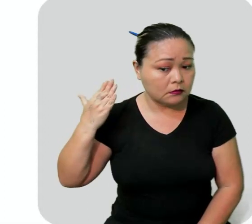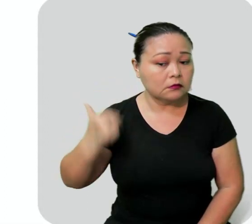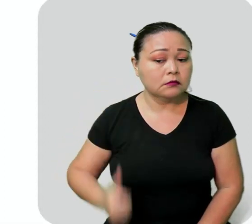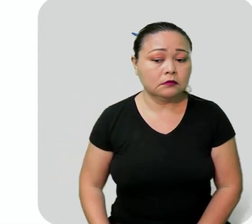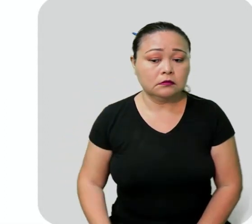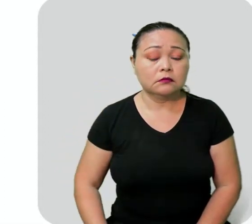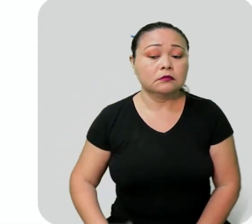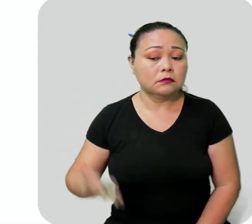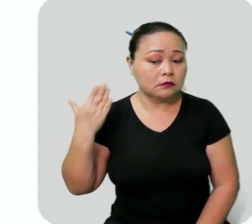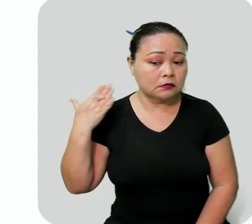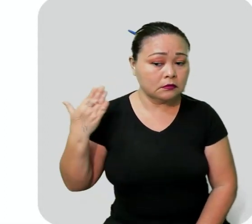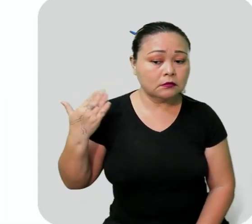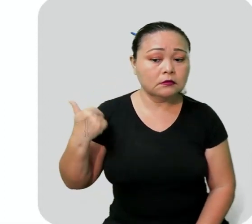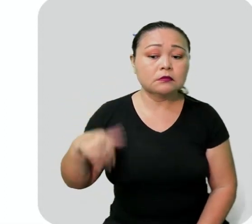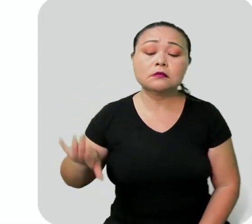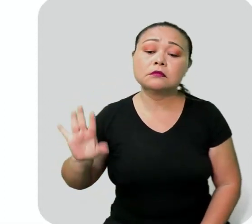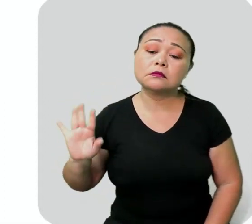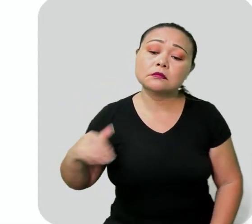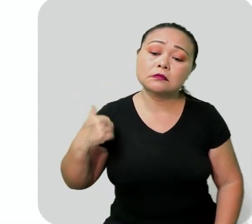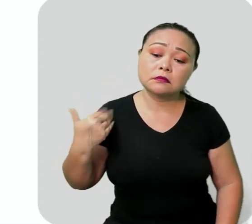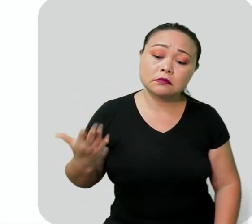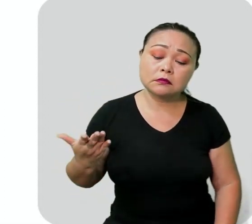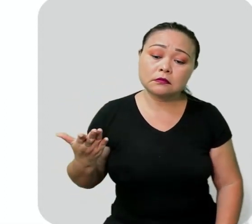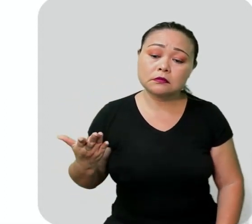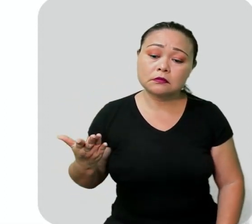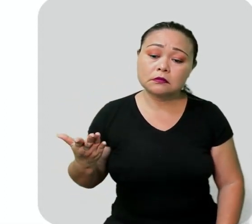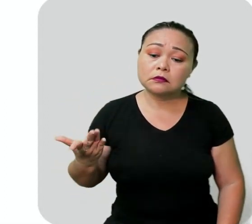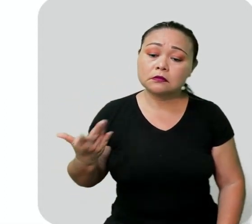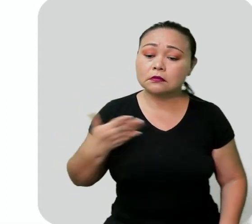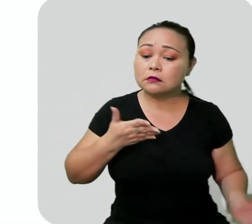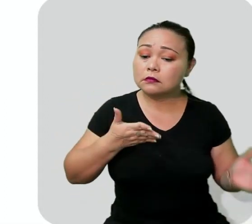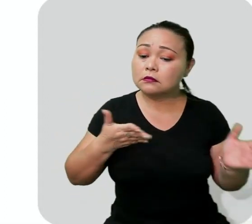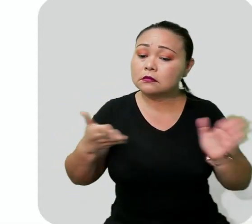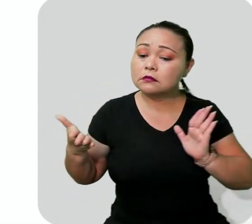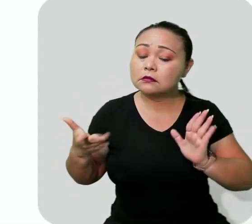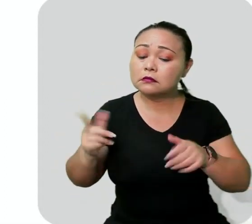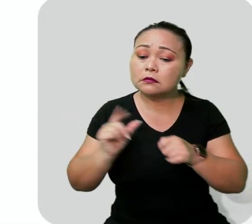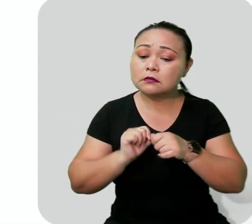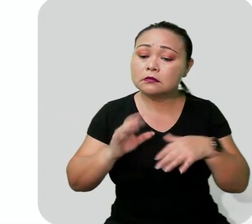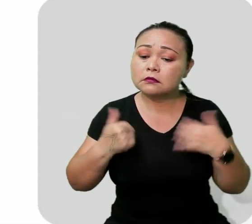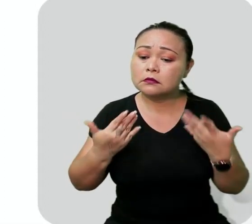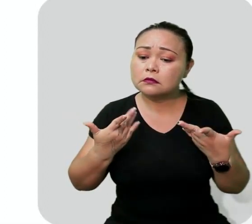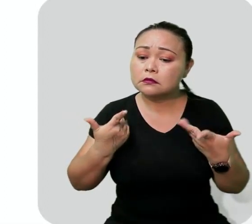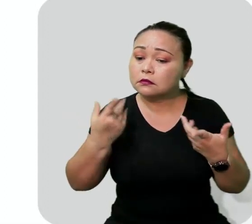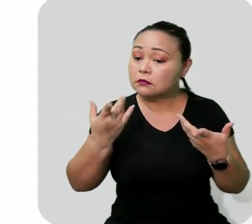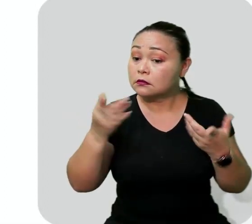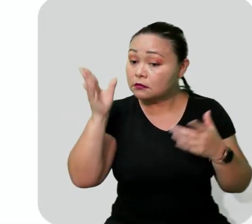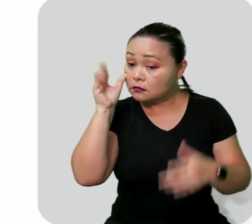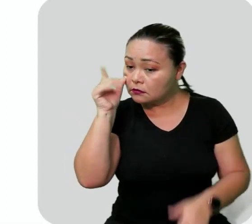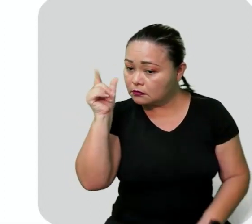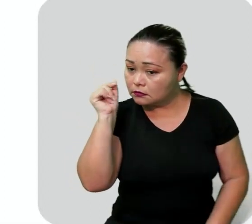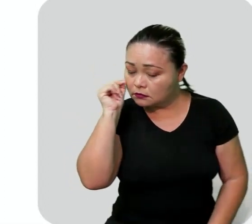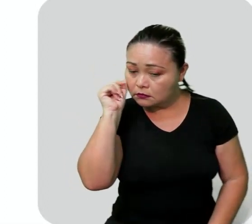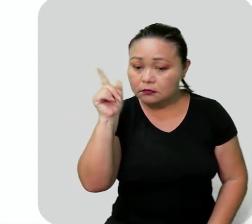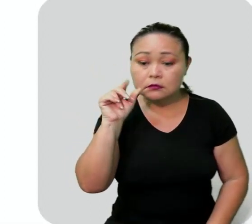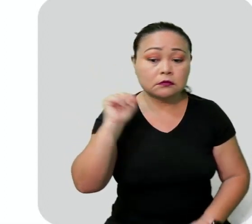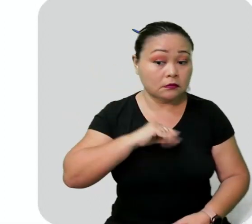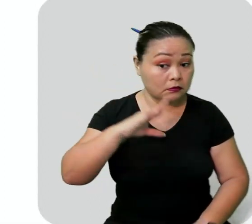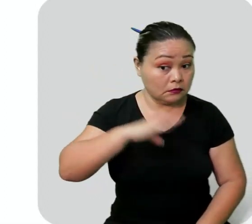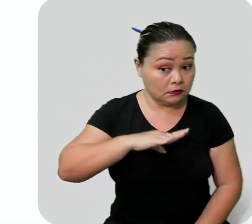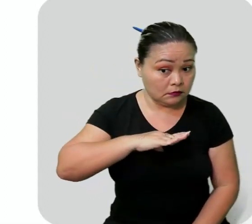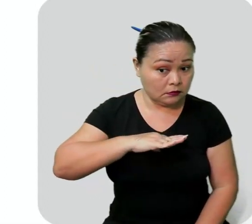verdade. Existiram. Aí o período... E uma curiosidade, entre Portugal e